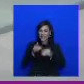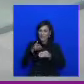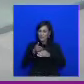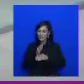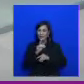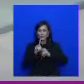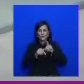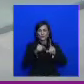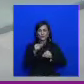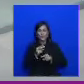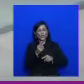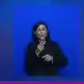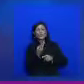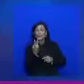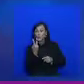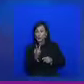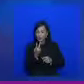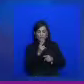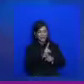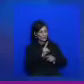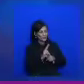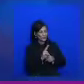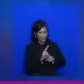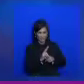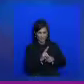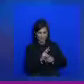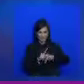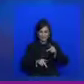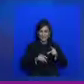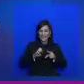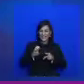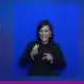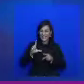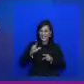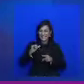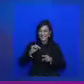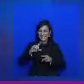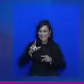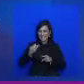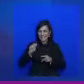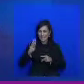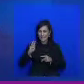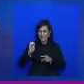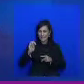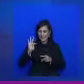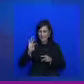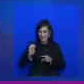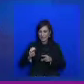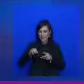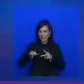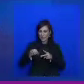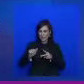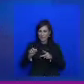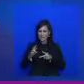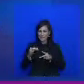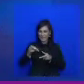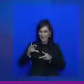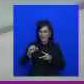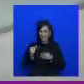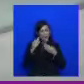conto com a presença de duas auditoras populares, Elizabeth de Carvalho e Maria de Oliveira. Obrigada pela